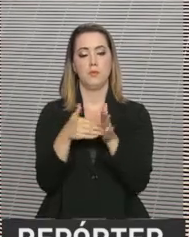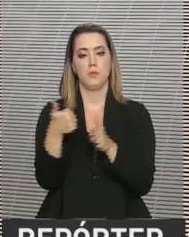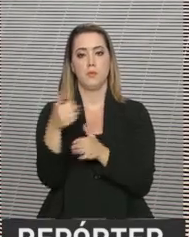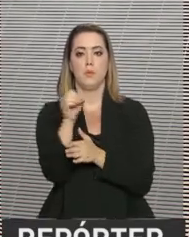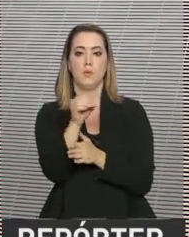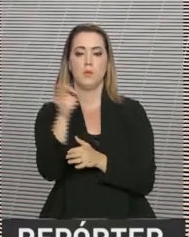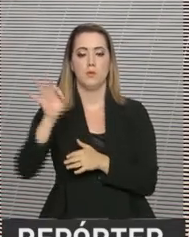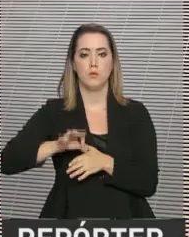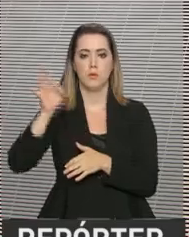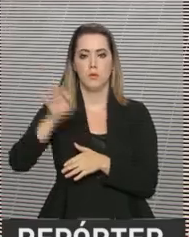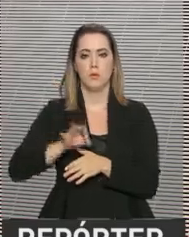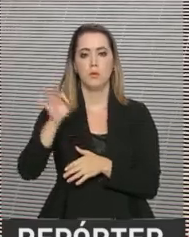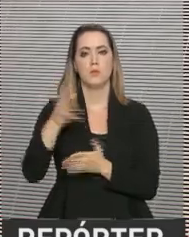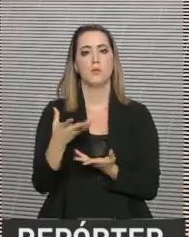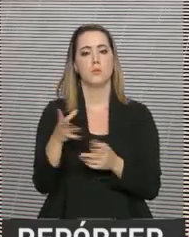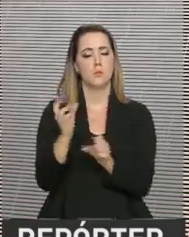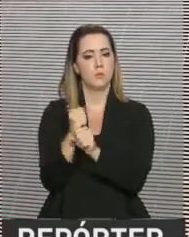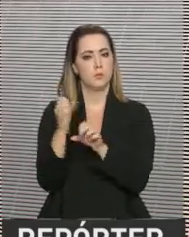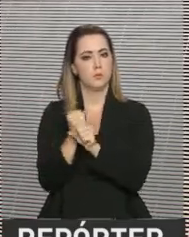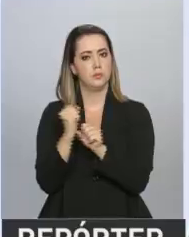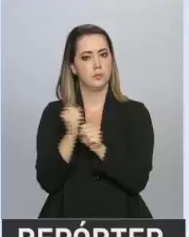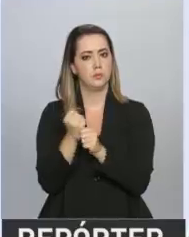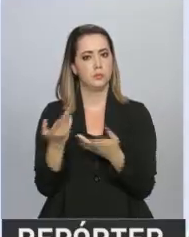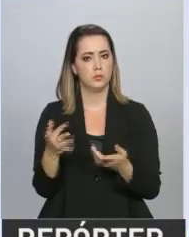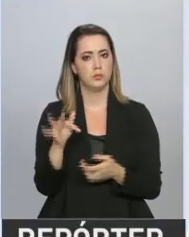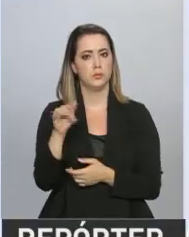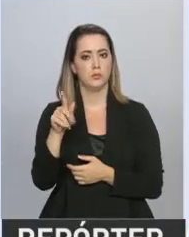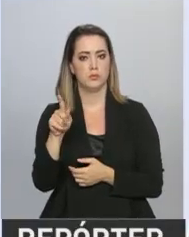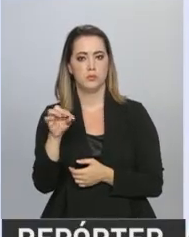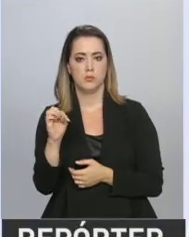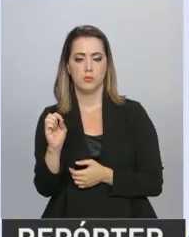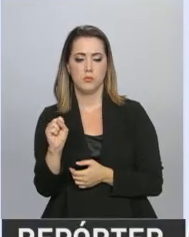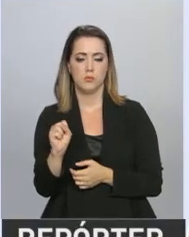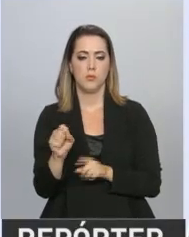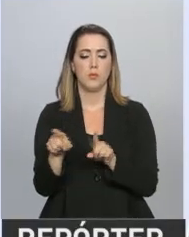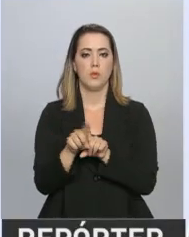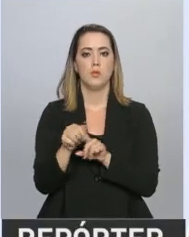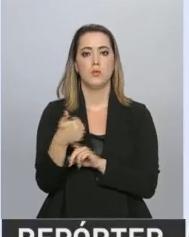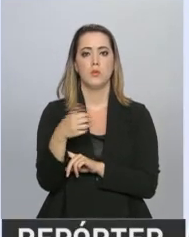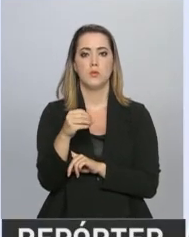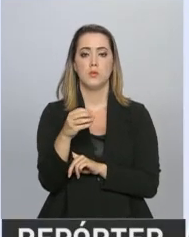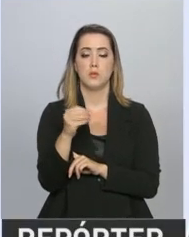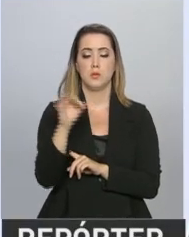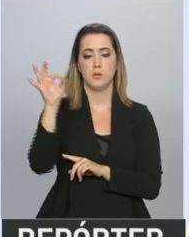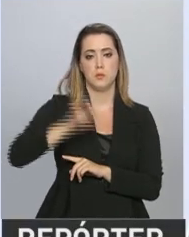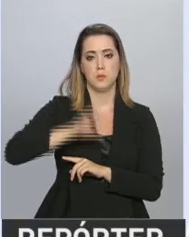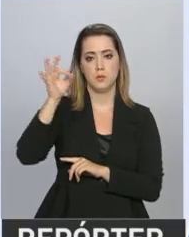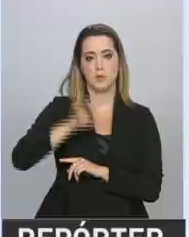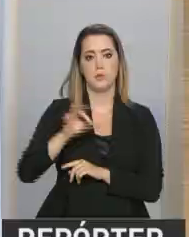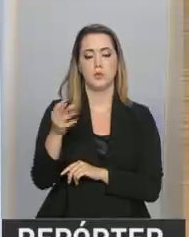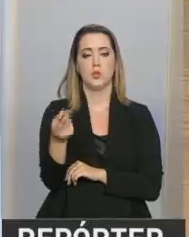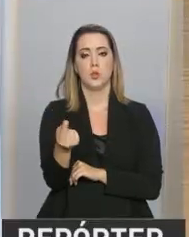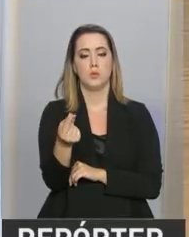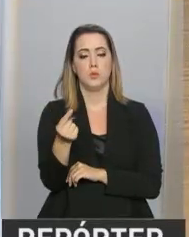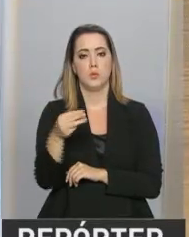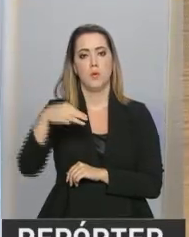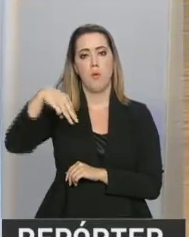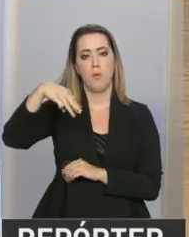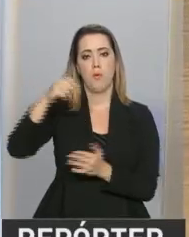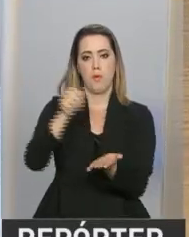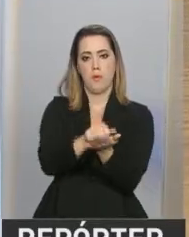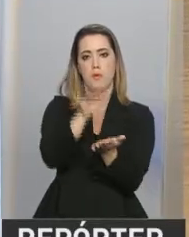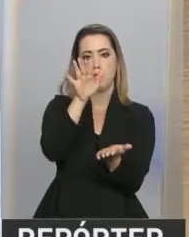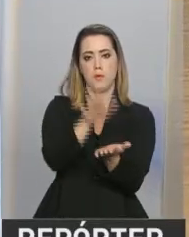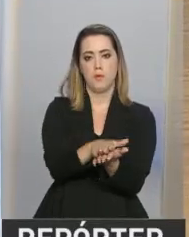saldo da conta vinculada no fgt e até 100% do valor da multa recisória devida em caso de